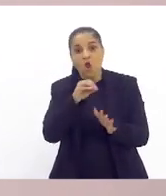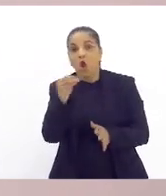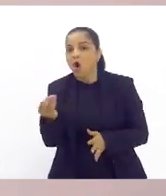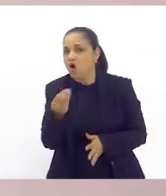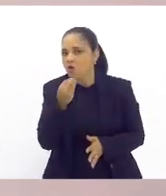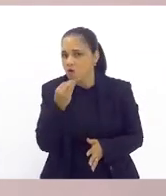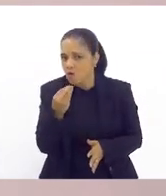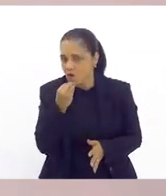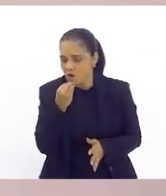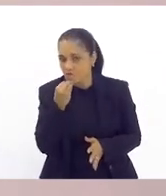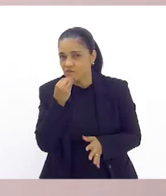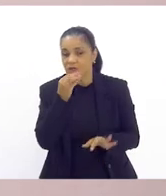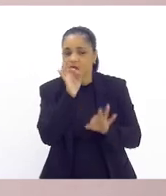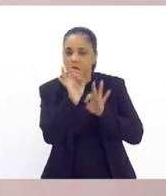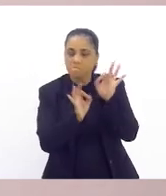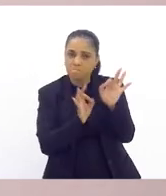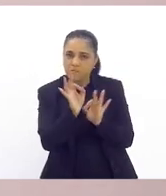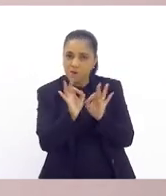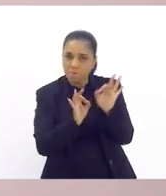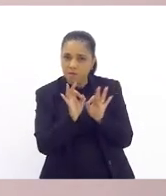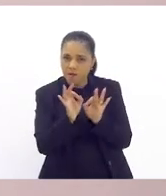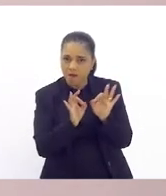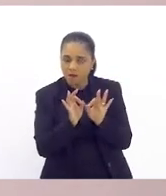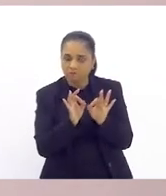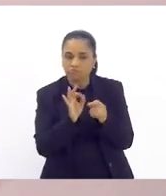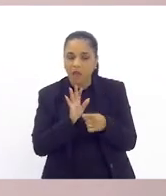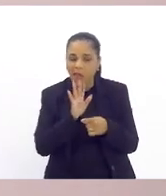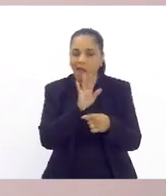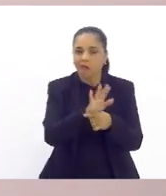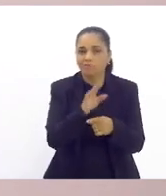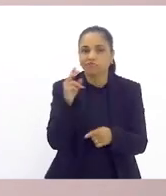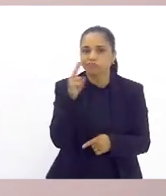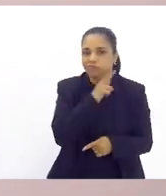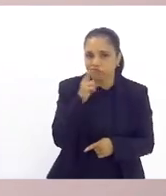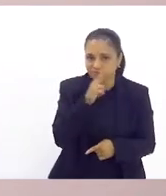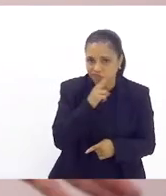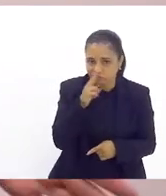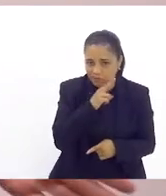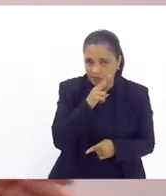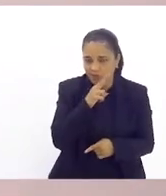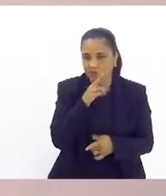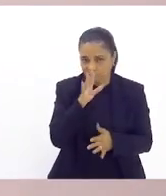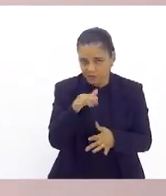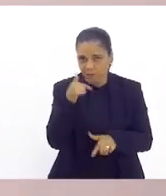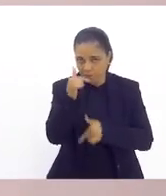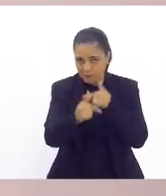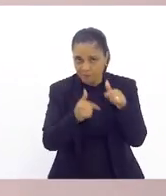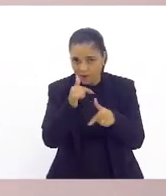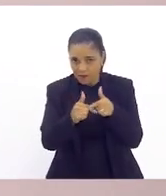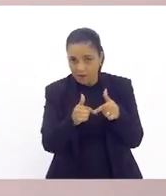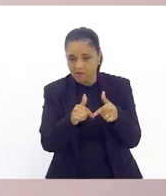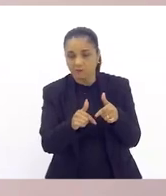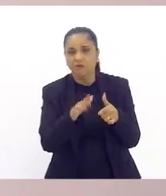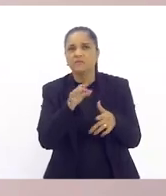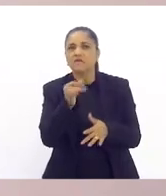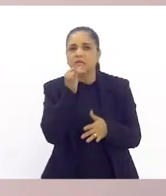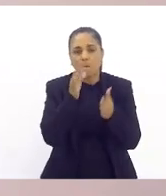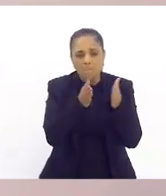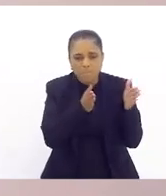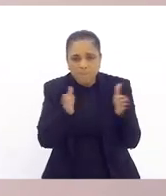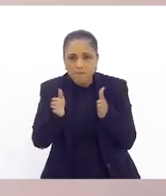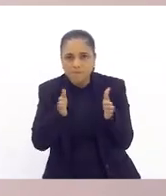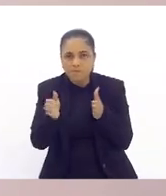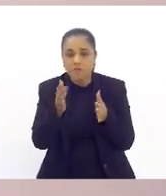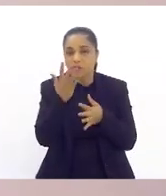atender situações de contingência E aí eu vou citar especificamente aqui que a gente viveu no período do carnaval